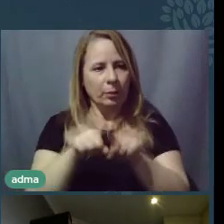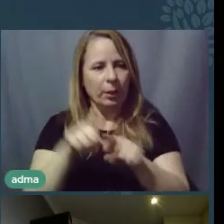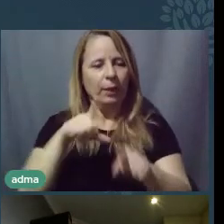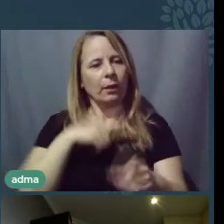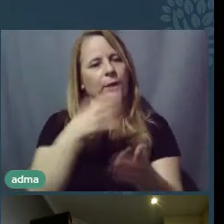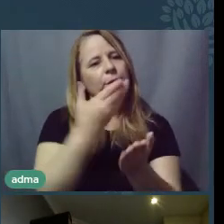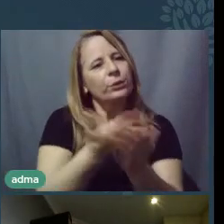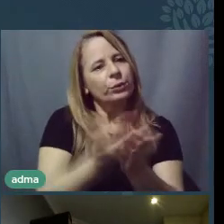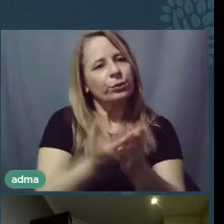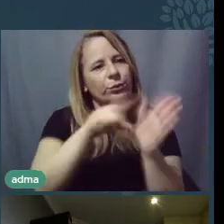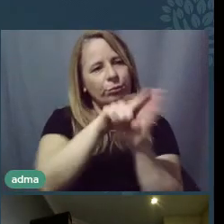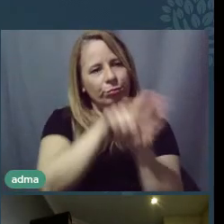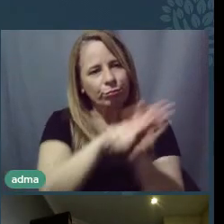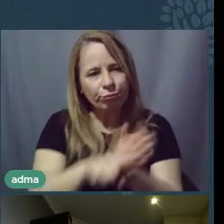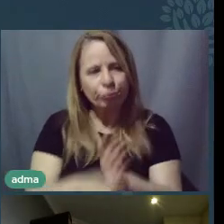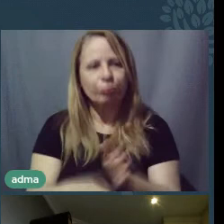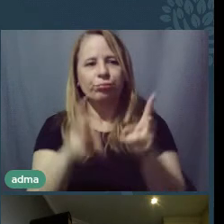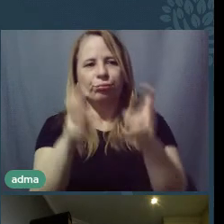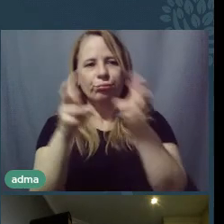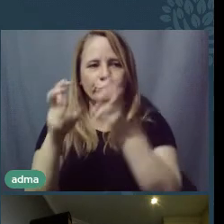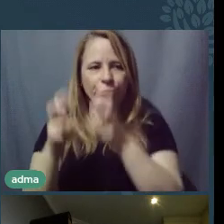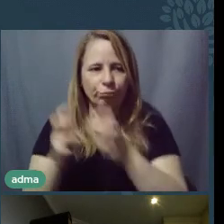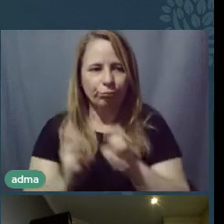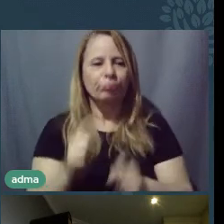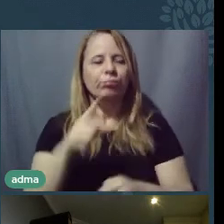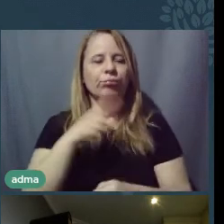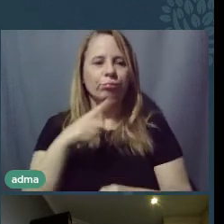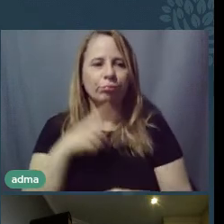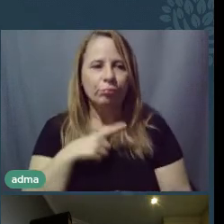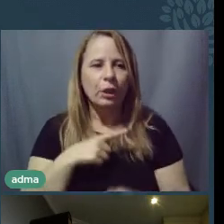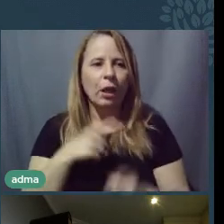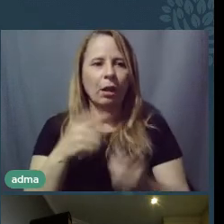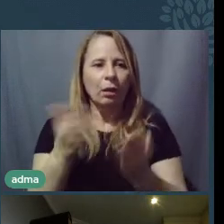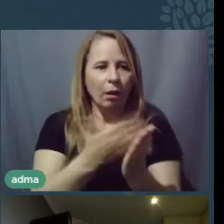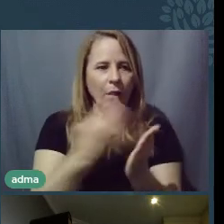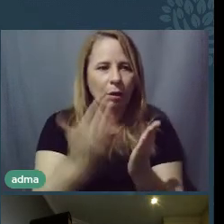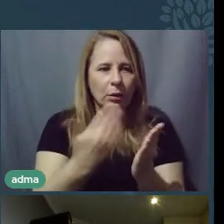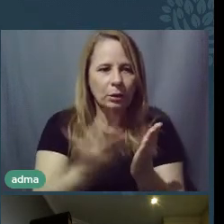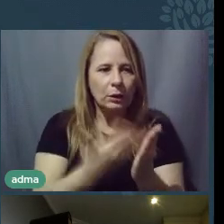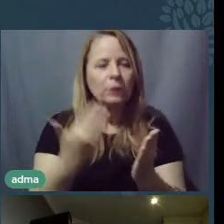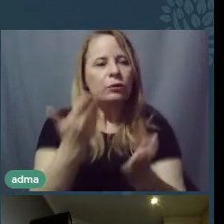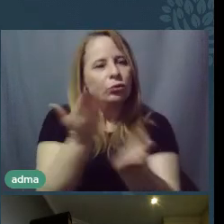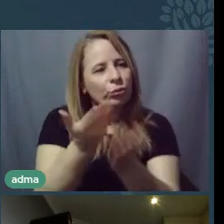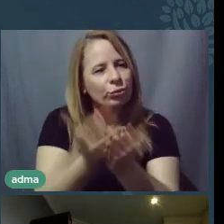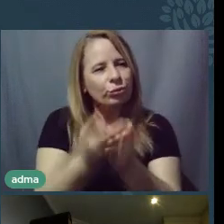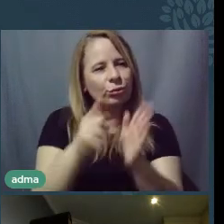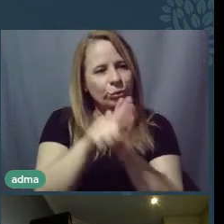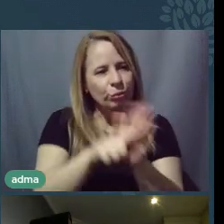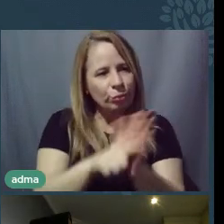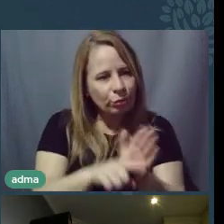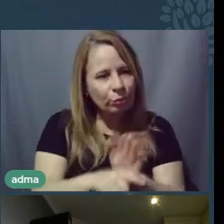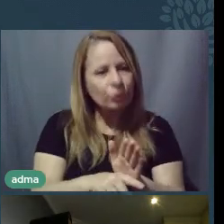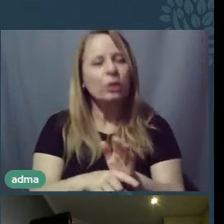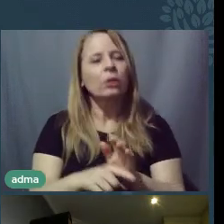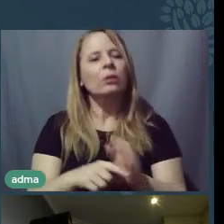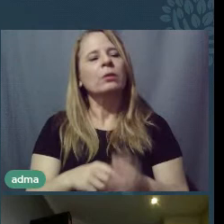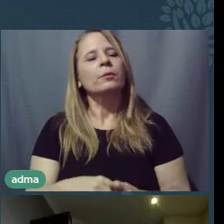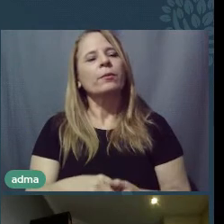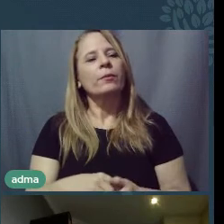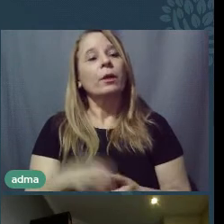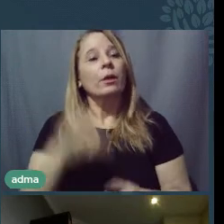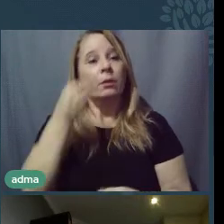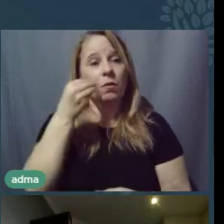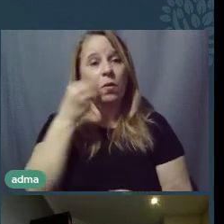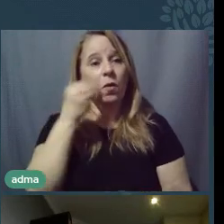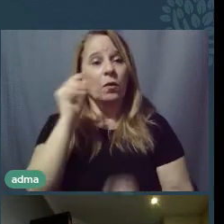tem alguns estudos observacionais, mas já vem aparecendo na literatura alguns ensaios clínicos com a cânula nasal de alto fluxo,